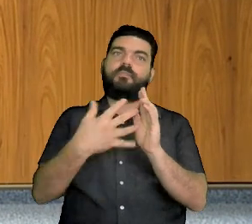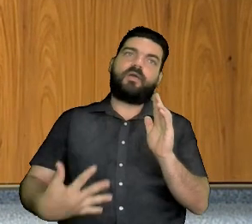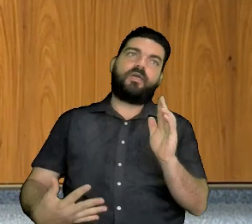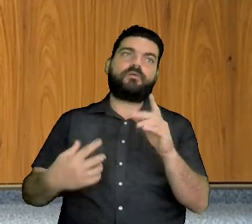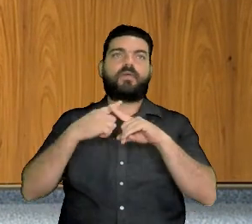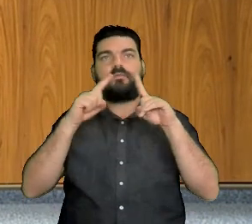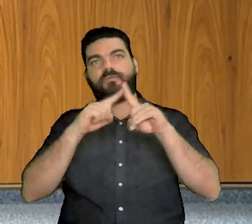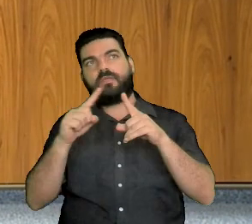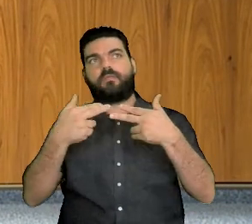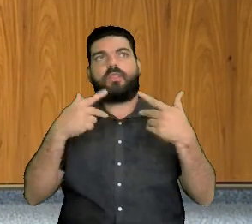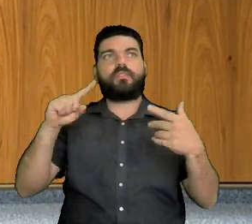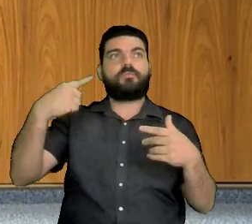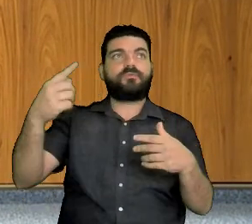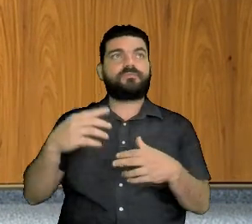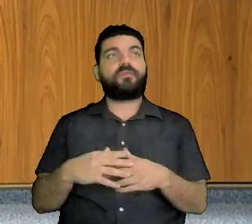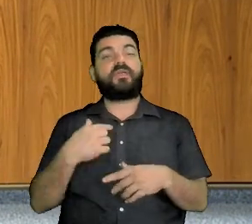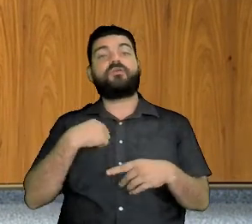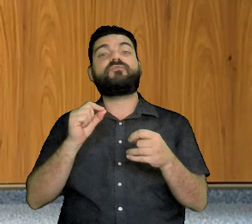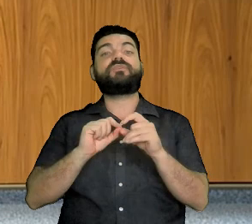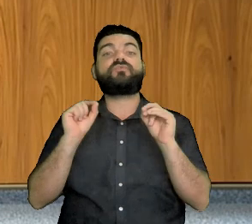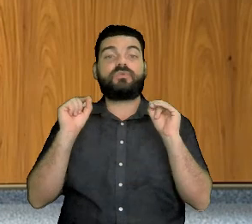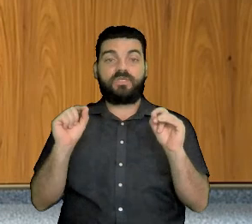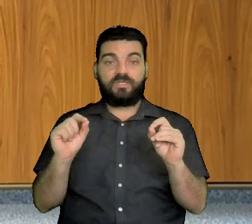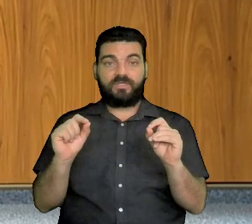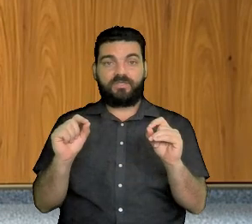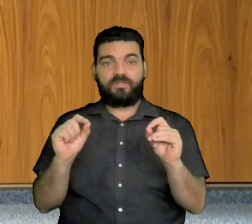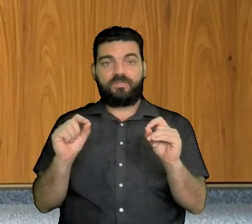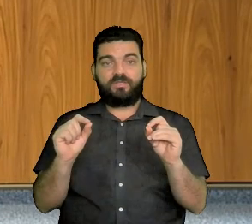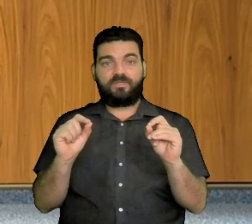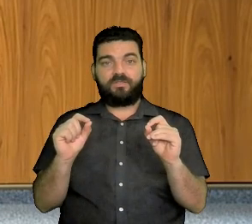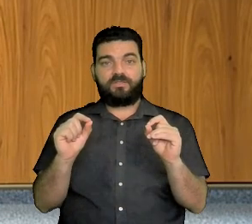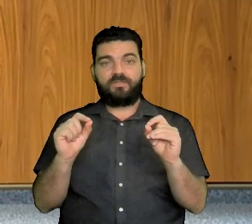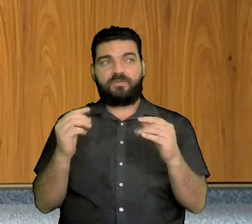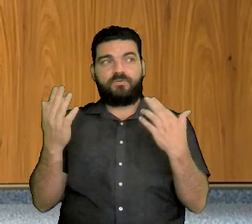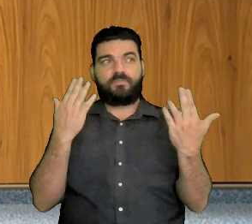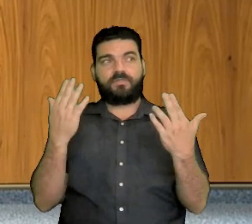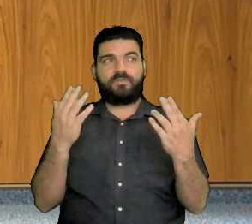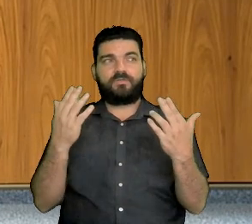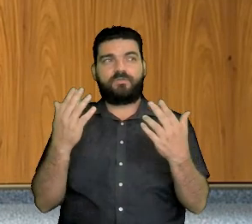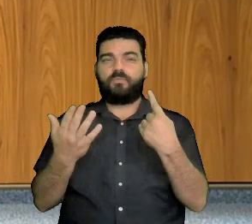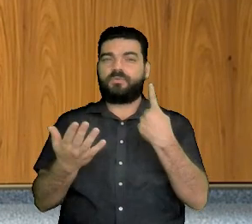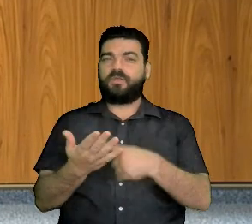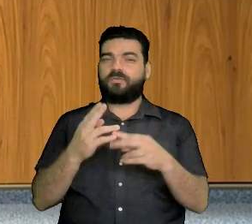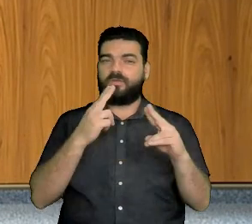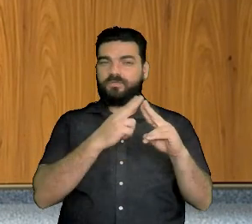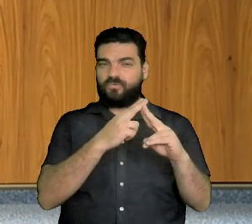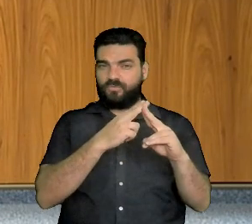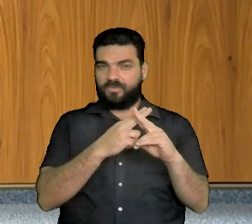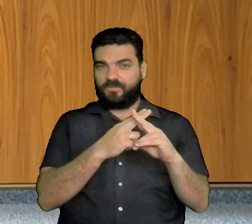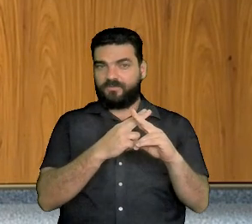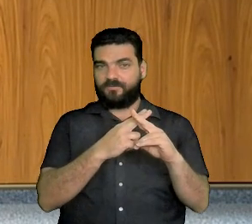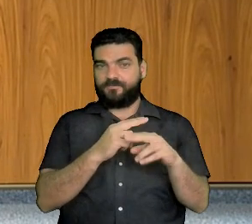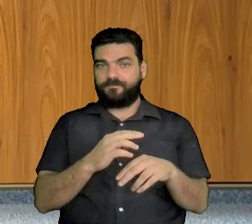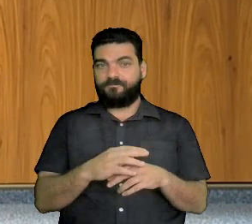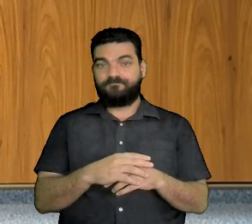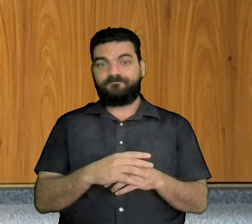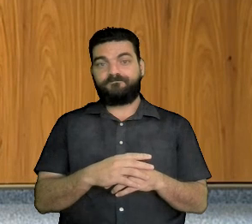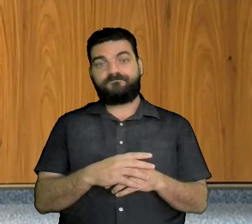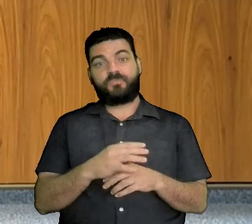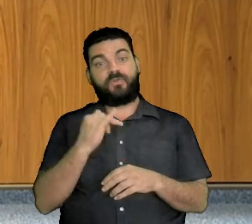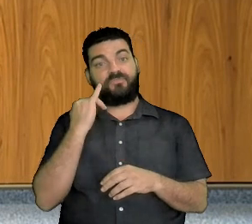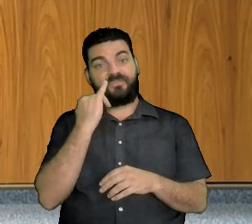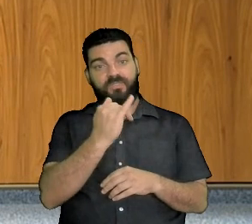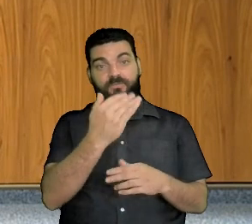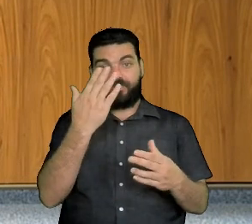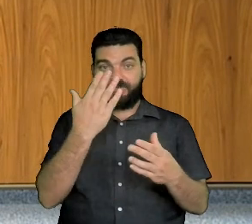demandas necessárias, embargos de execução, etc. e tal, o que foi feito num acordo